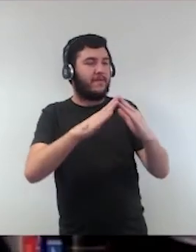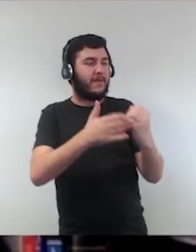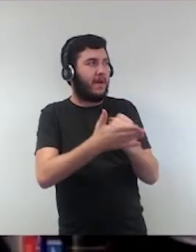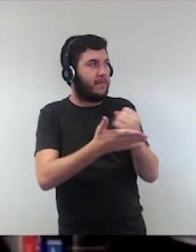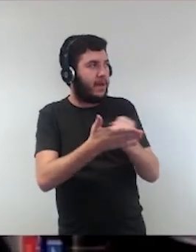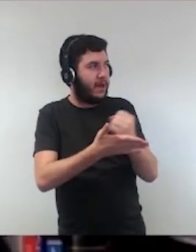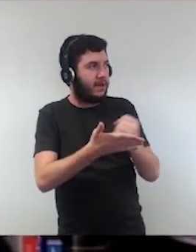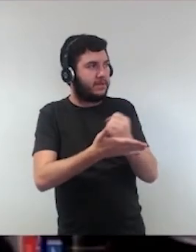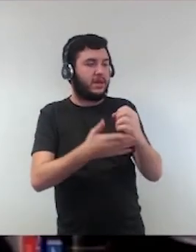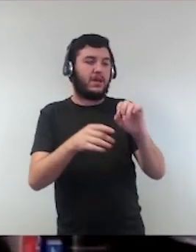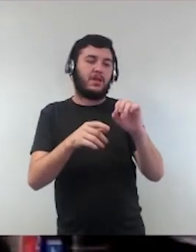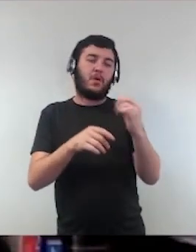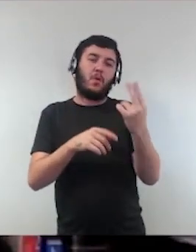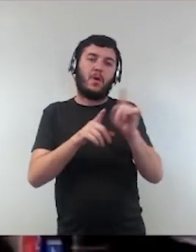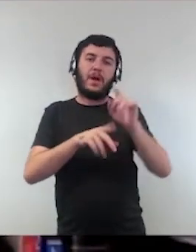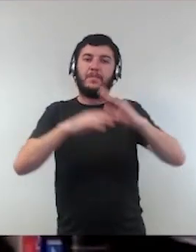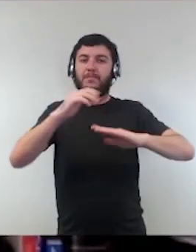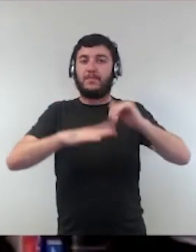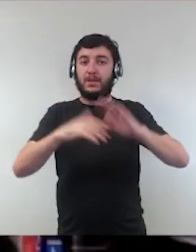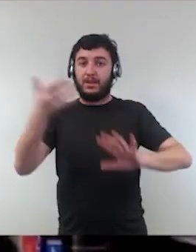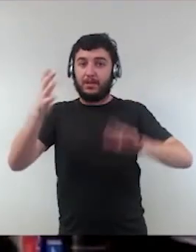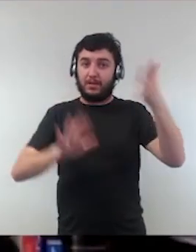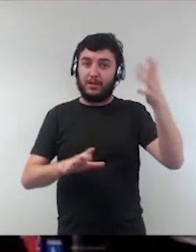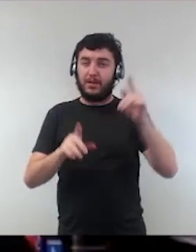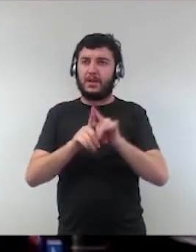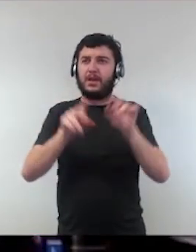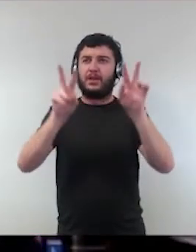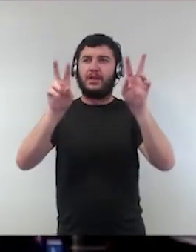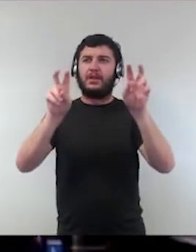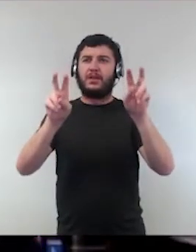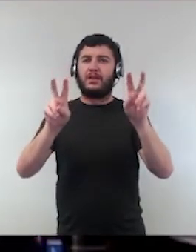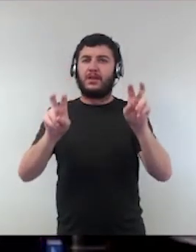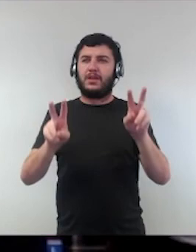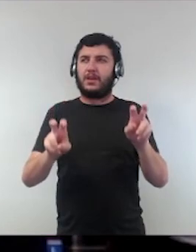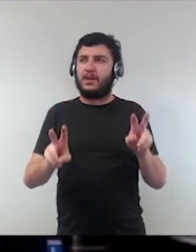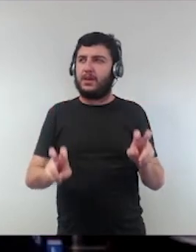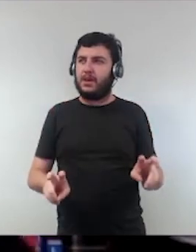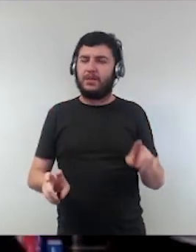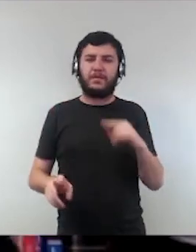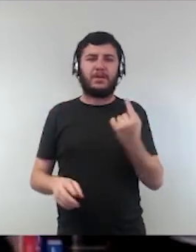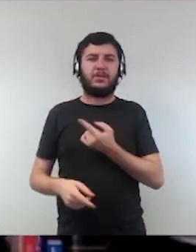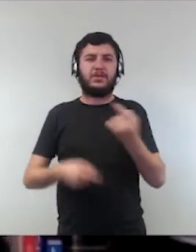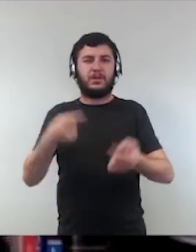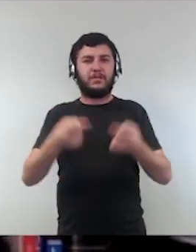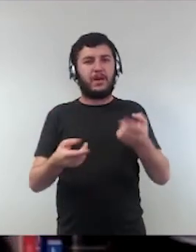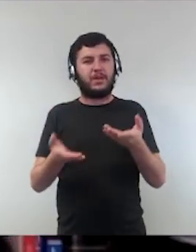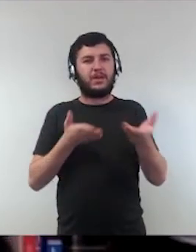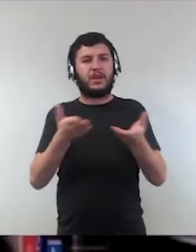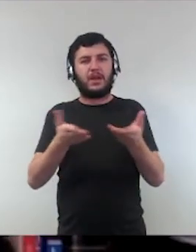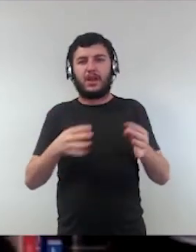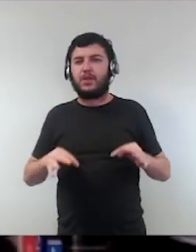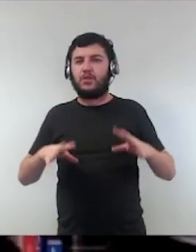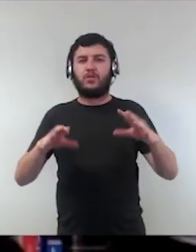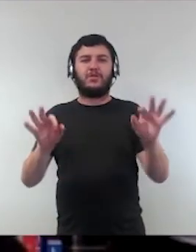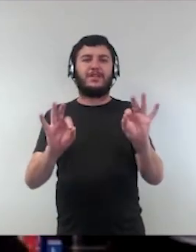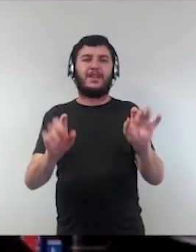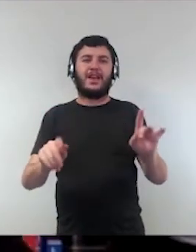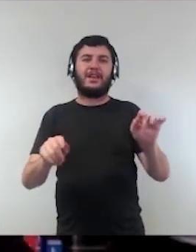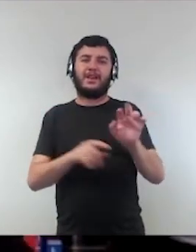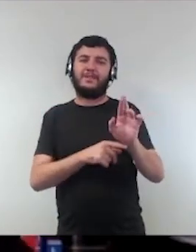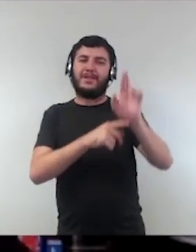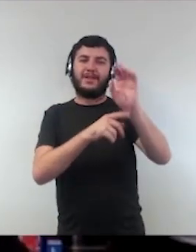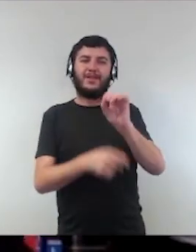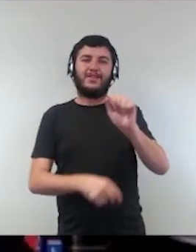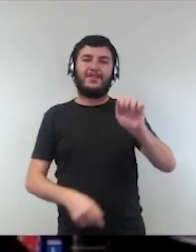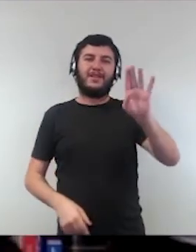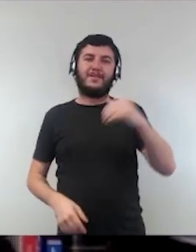essas situações. São muitos os temas, mas infelizmente nós não conseguiremos tratar de todos. Em nome da Ordem dos Advogados do Brasil, eu quero agradecer imensamente